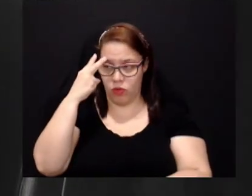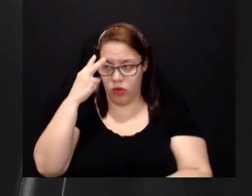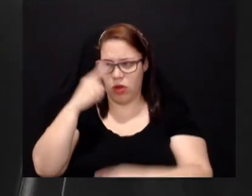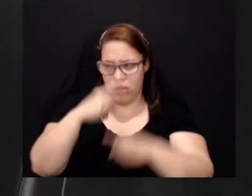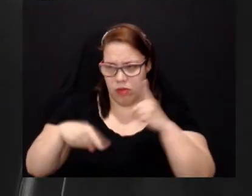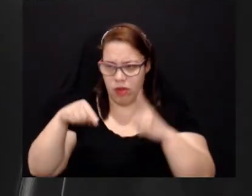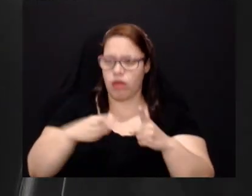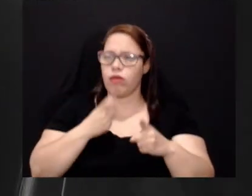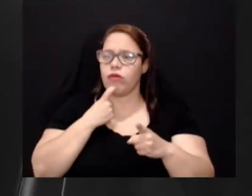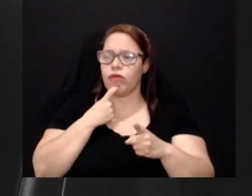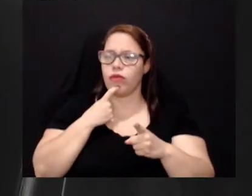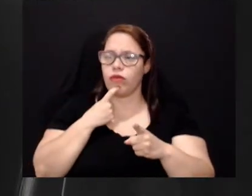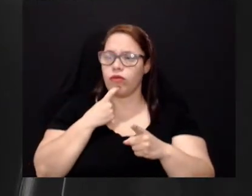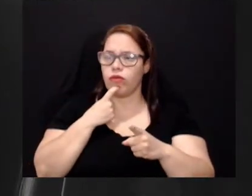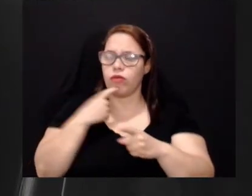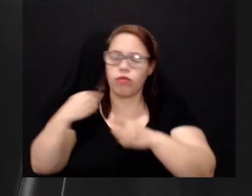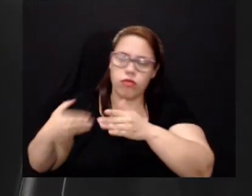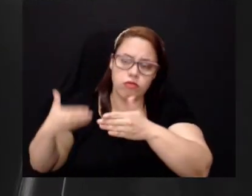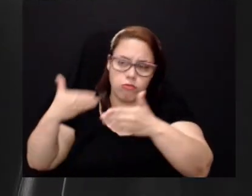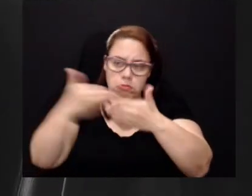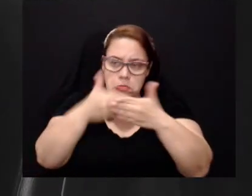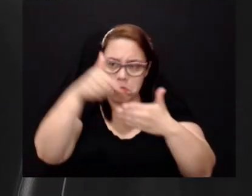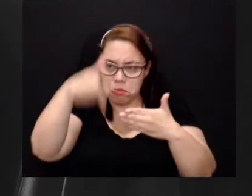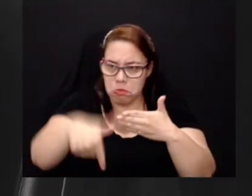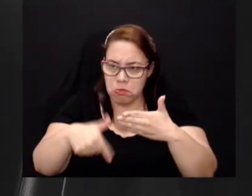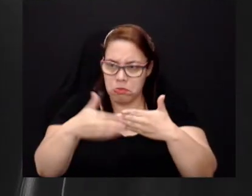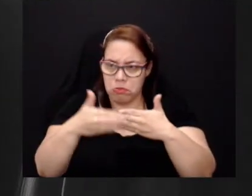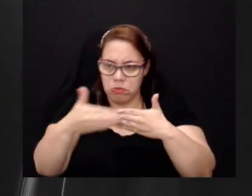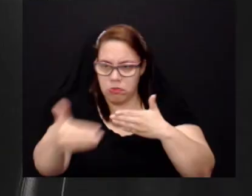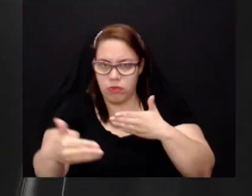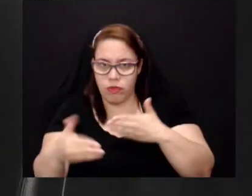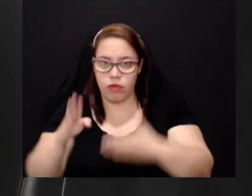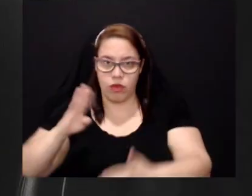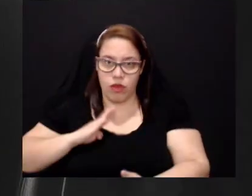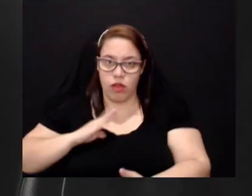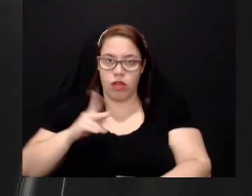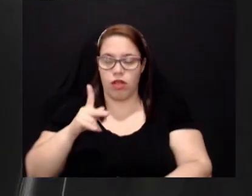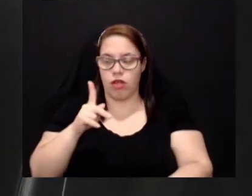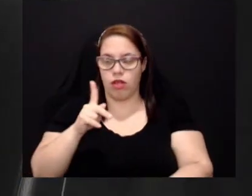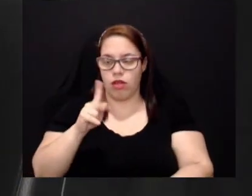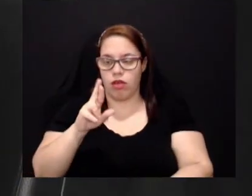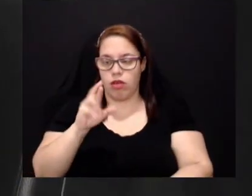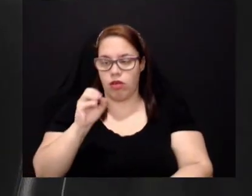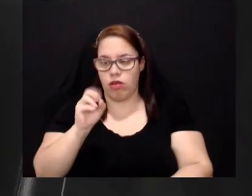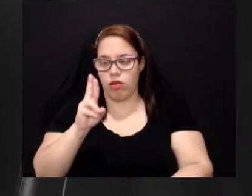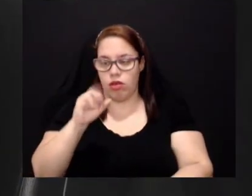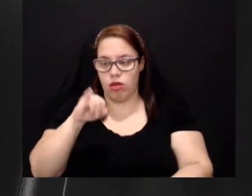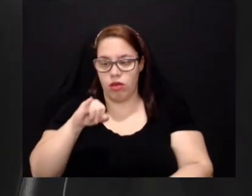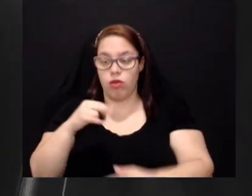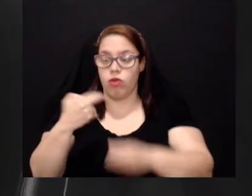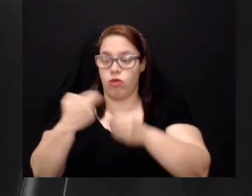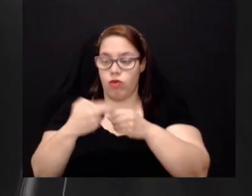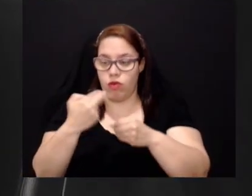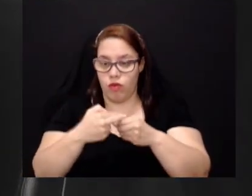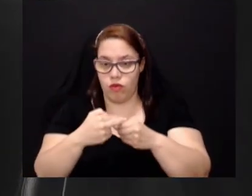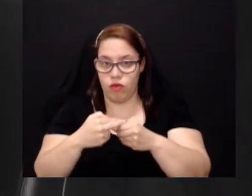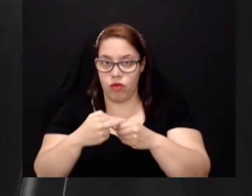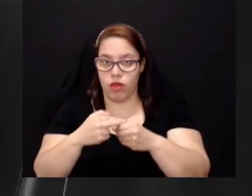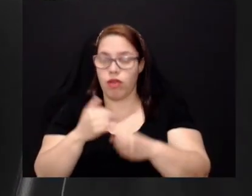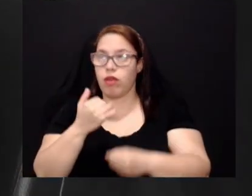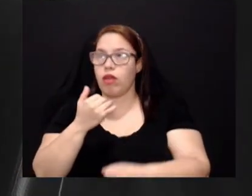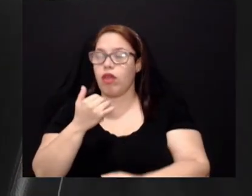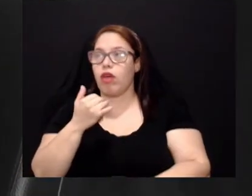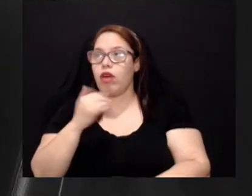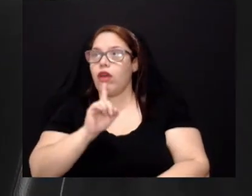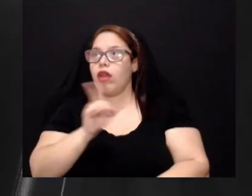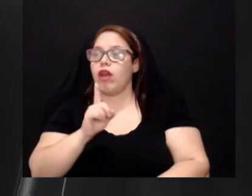eu vim para cá, fui bolsista do ProUni e vim para estudar na PUC e fui ficando em Campinas. Me apaixonei